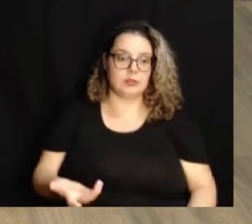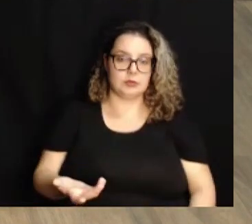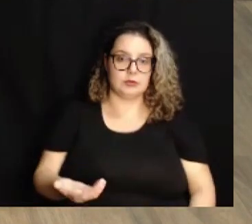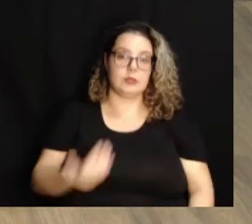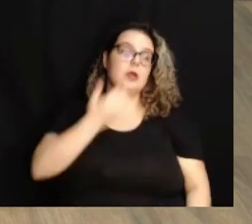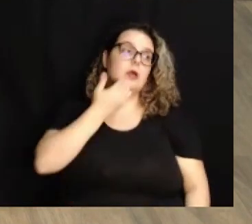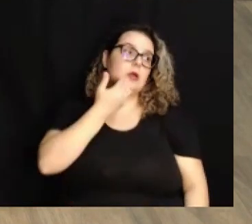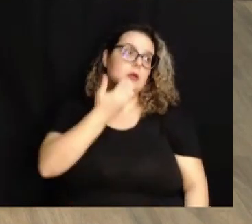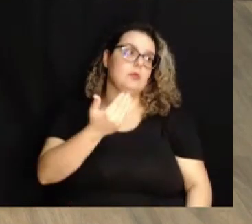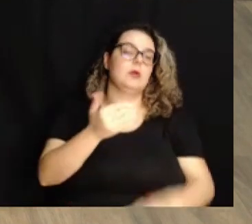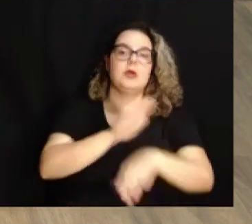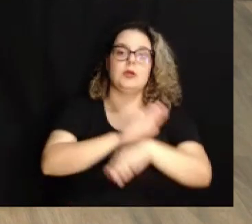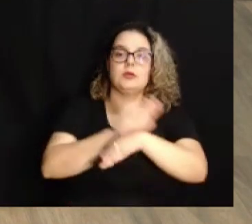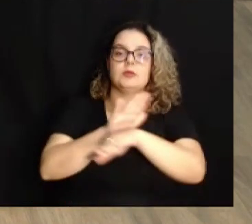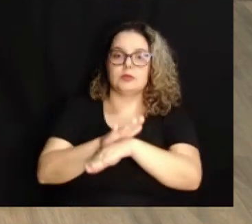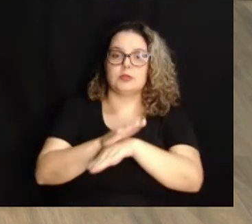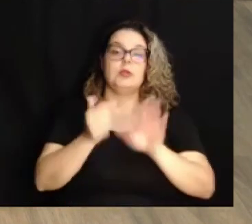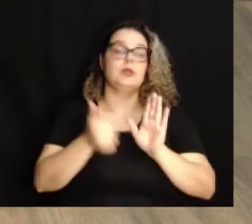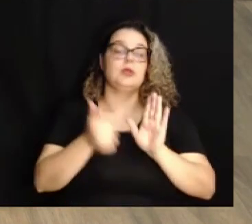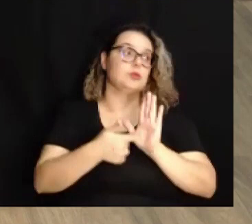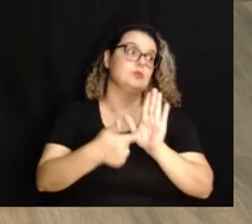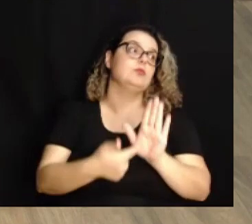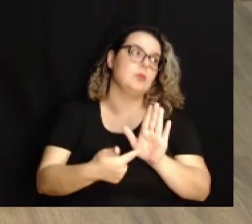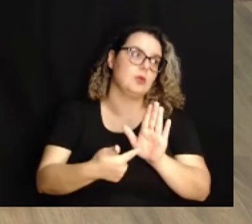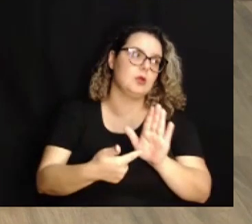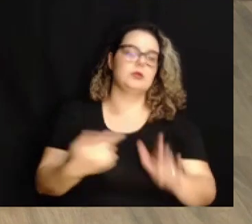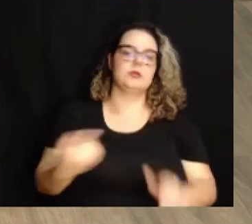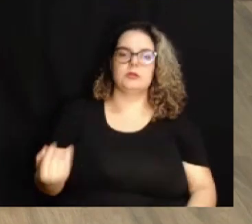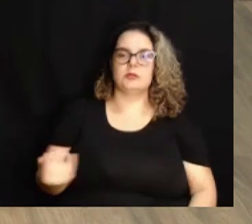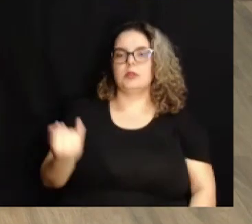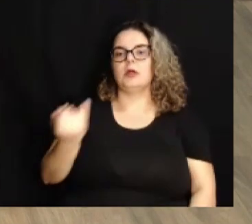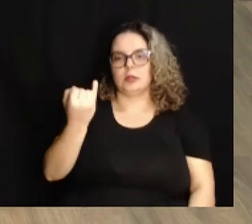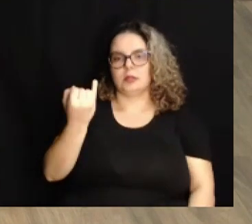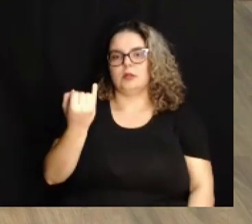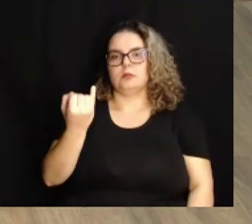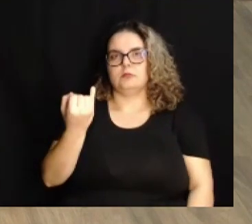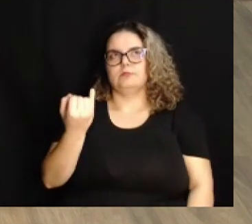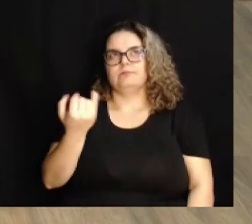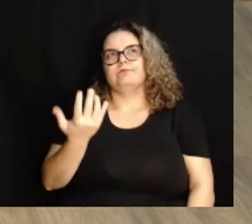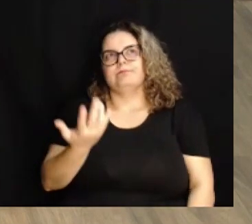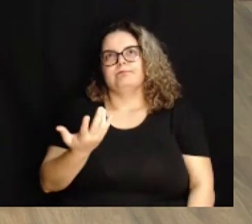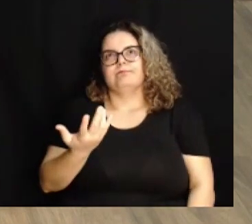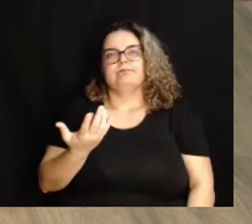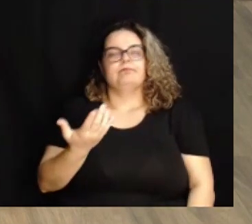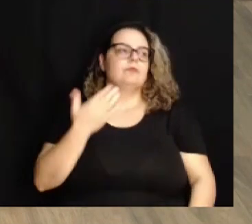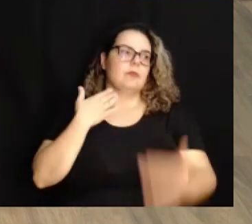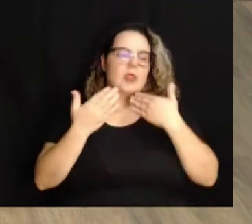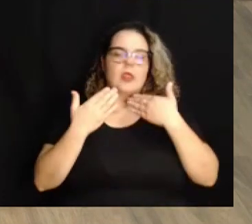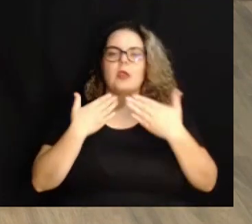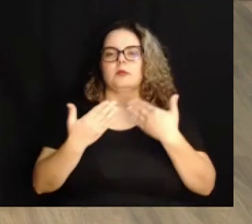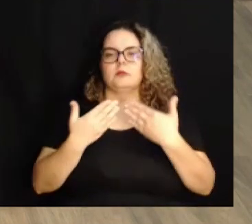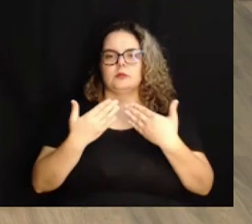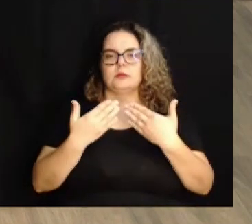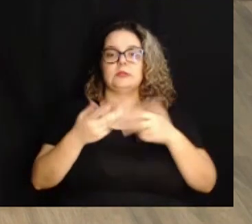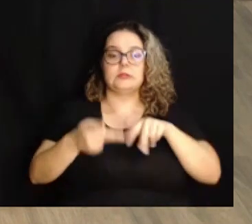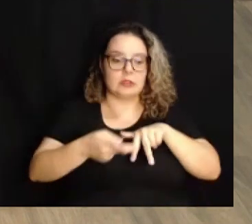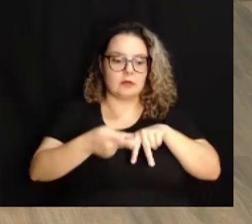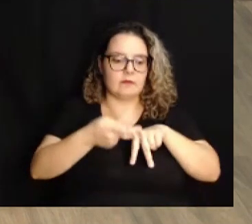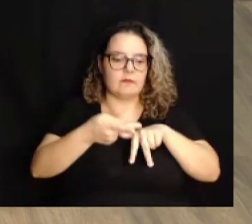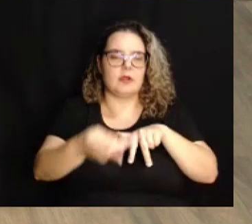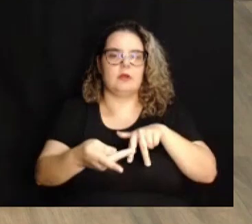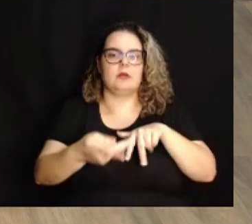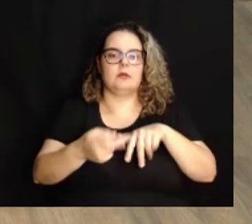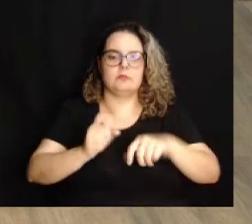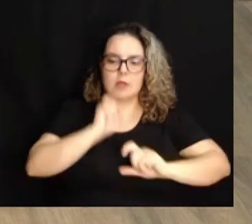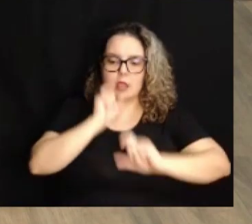Isso mostra, né, a importância da conversa, a importância da fala, a importância de colocar para